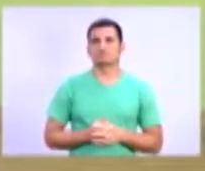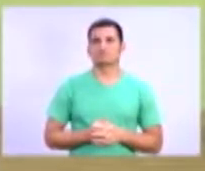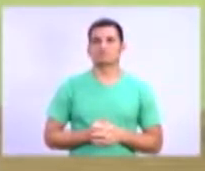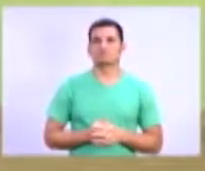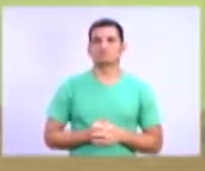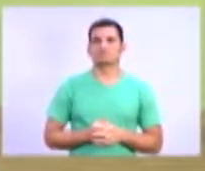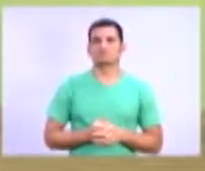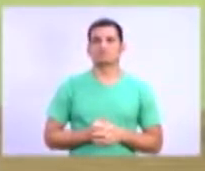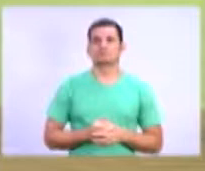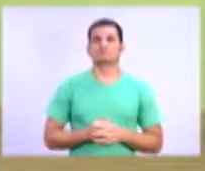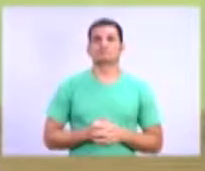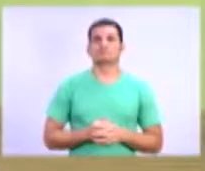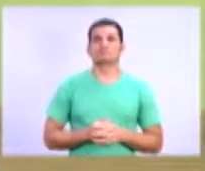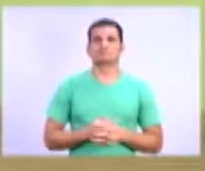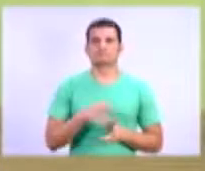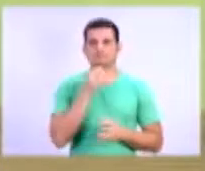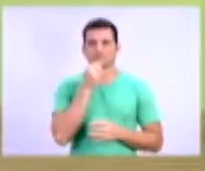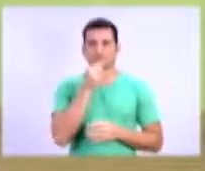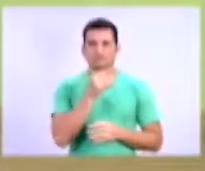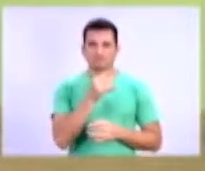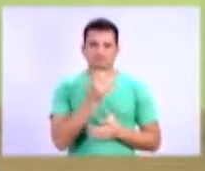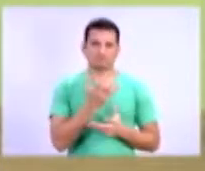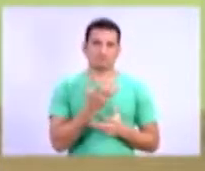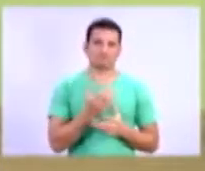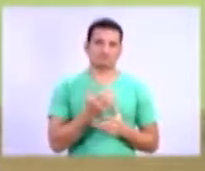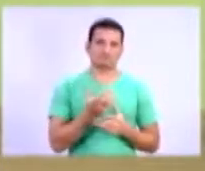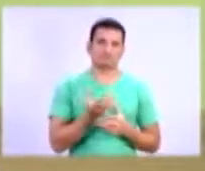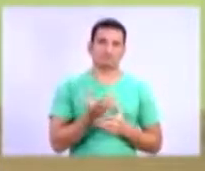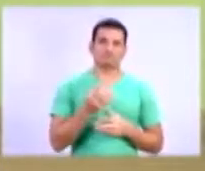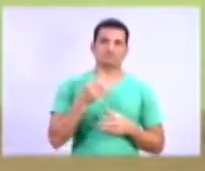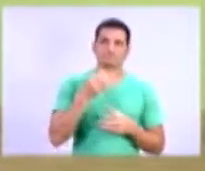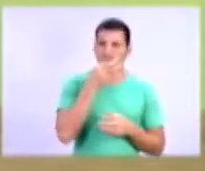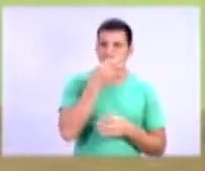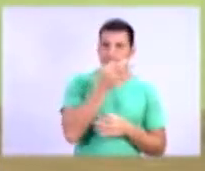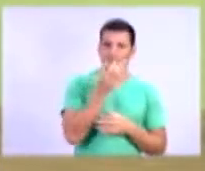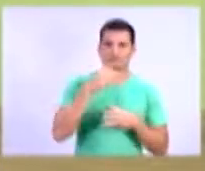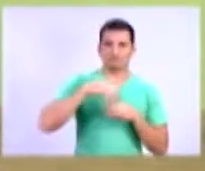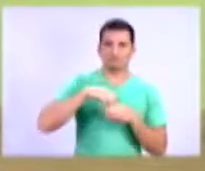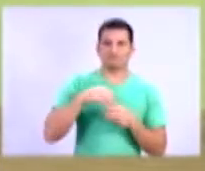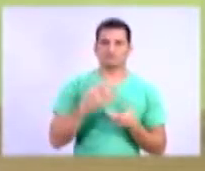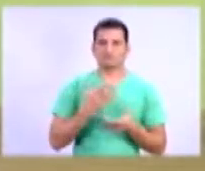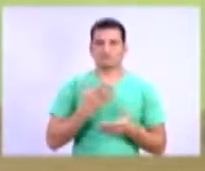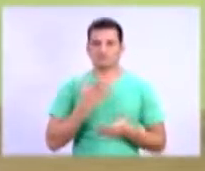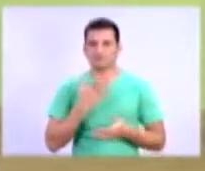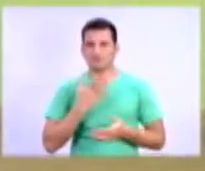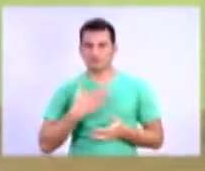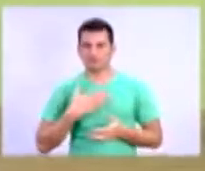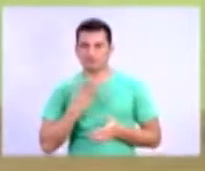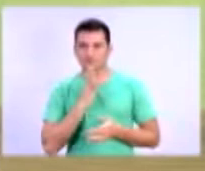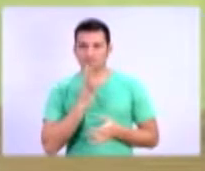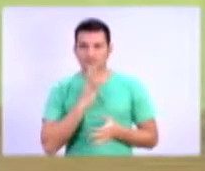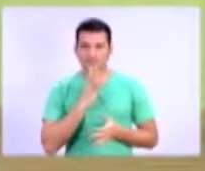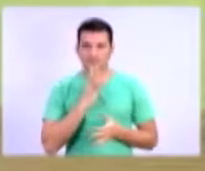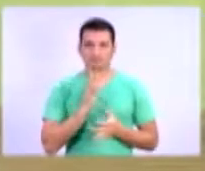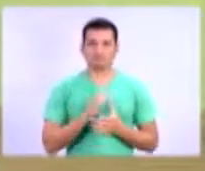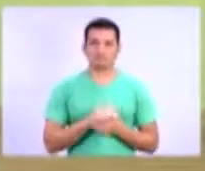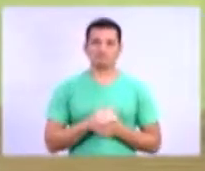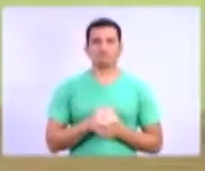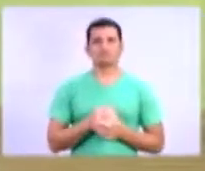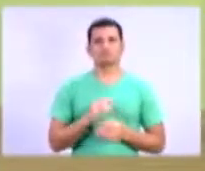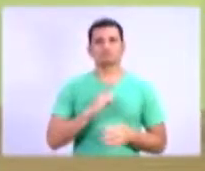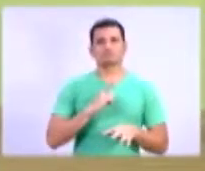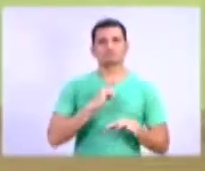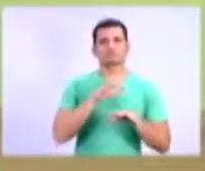minhas considerações dentro do meu conhecimento e das minhas concepções, logo não estou excluindo